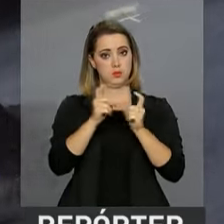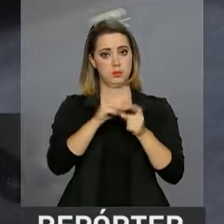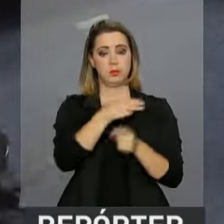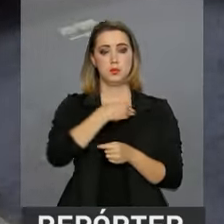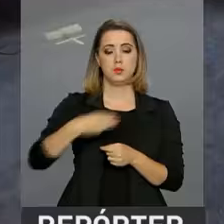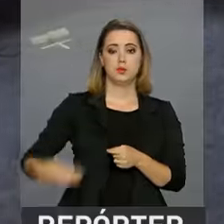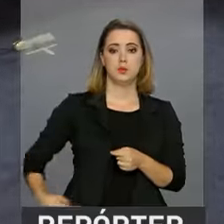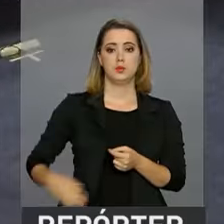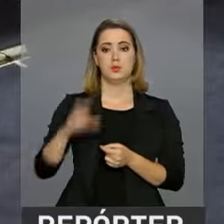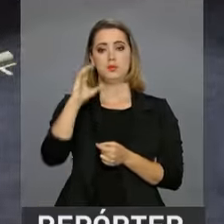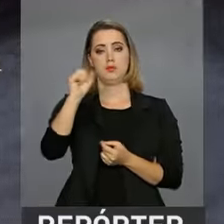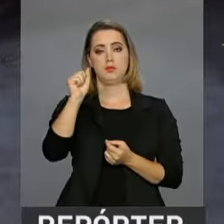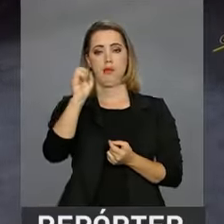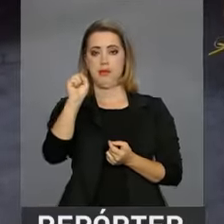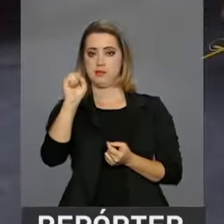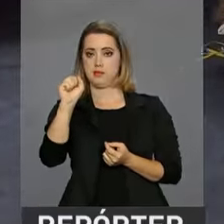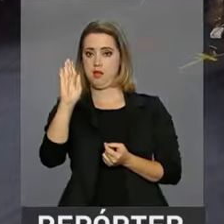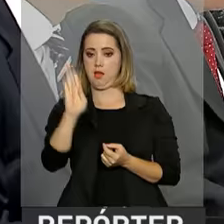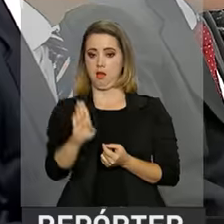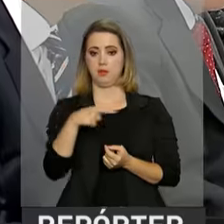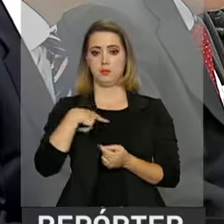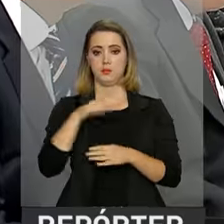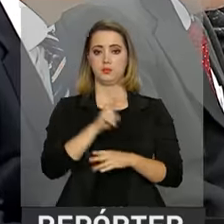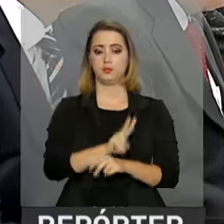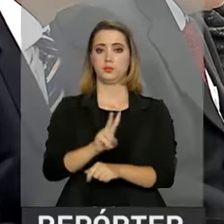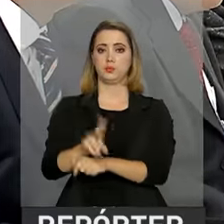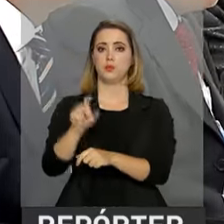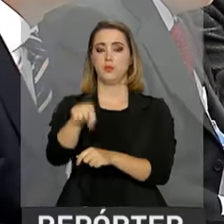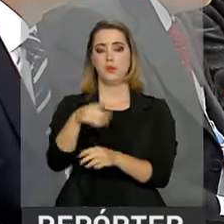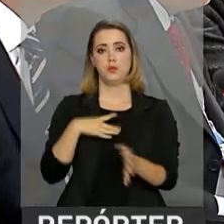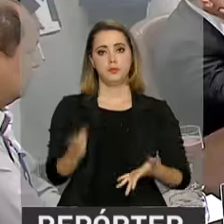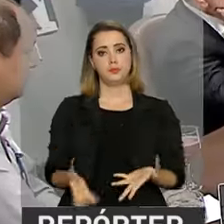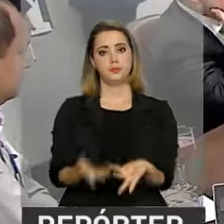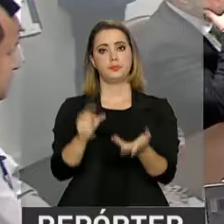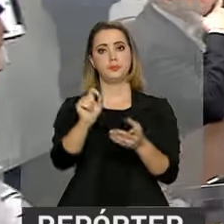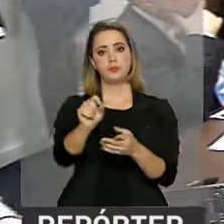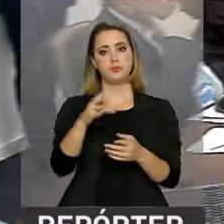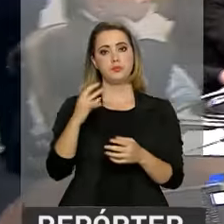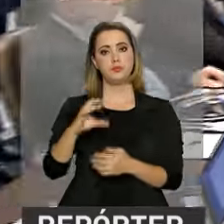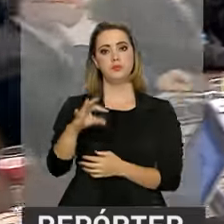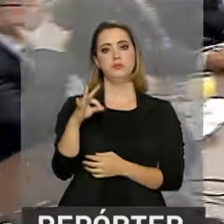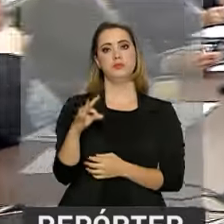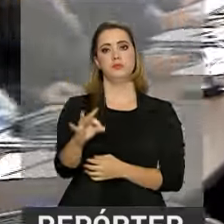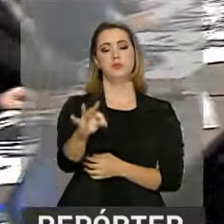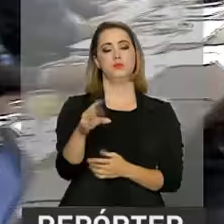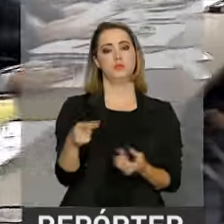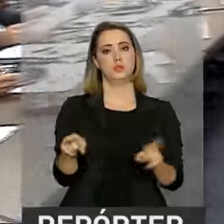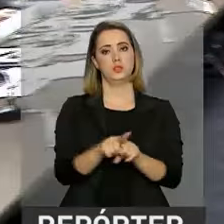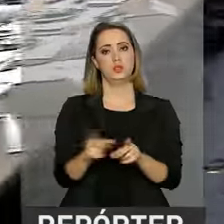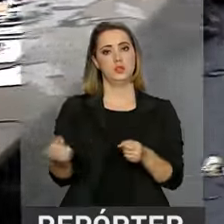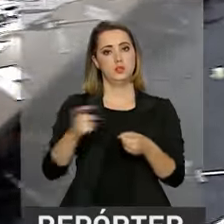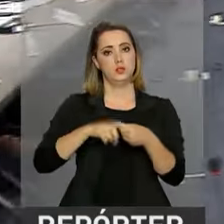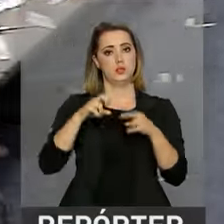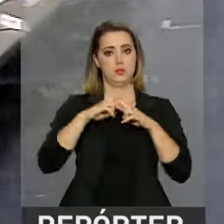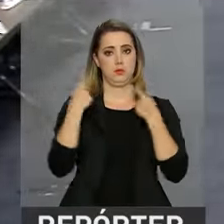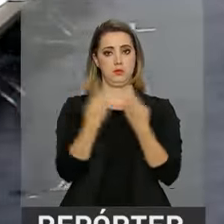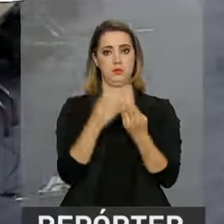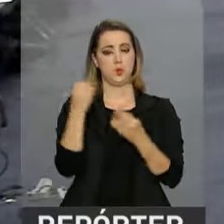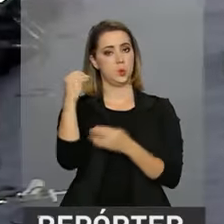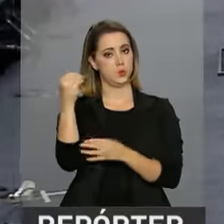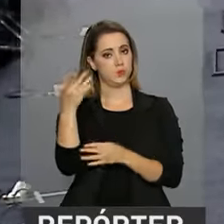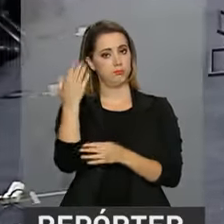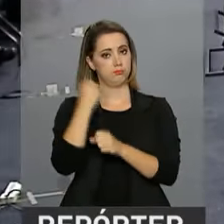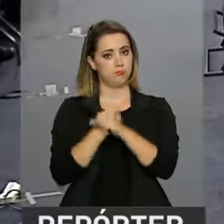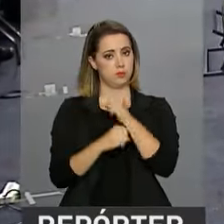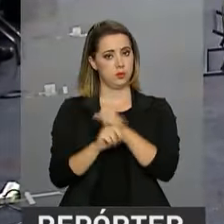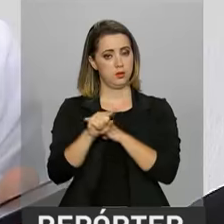foi instalado para dar apoio ao Conselho Nacional de Ciência e Tecnologia, que retomou as reuniões em outubro do ano passado, depois